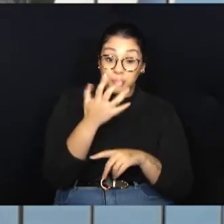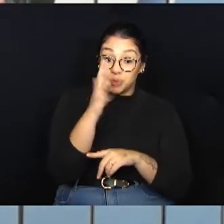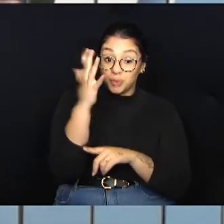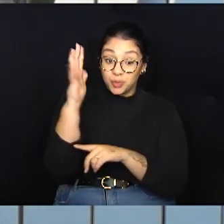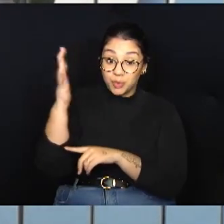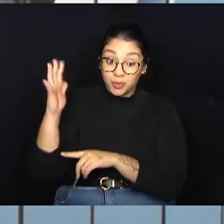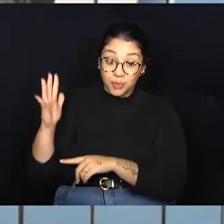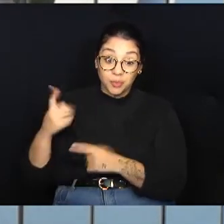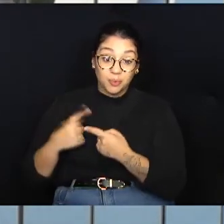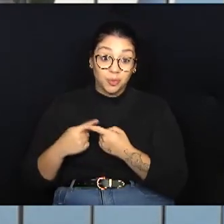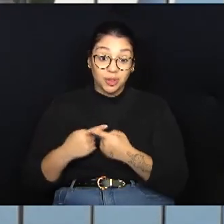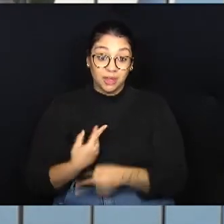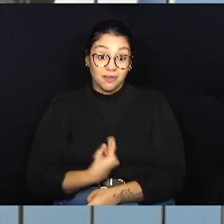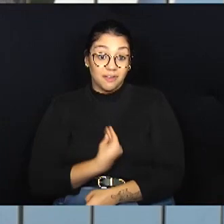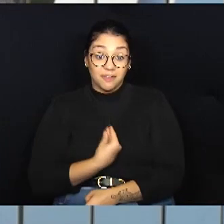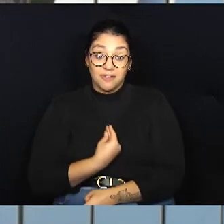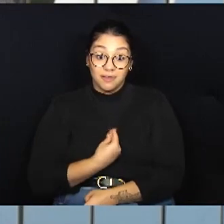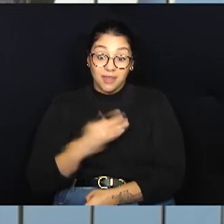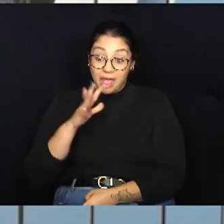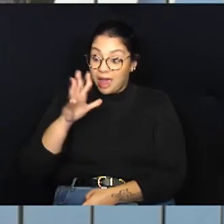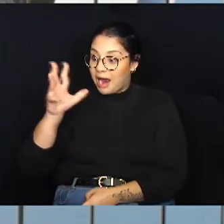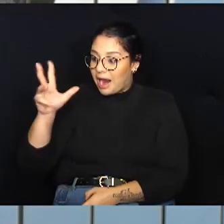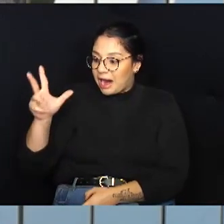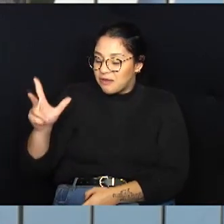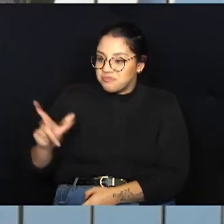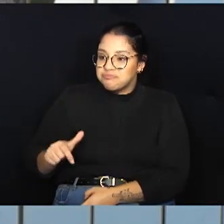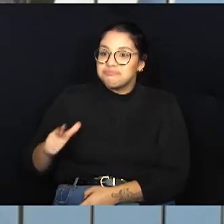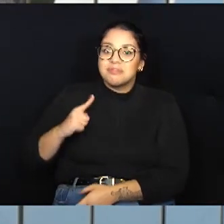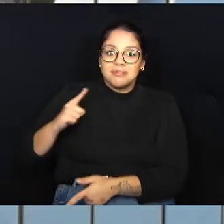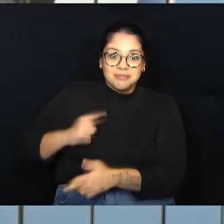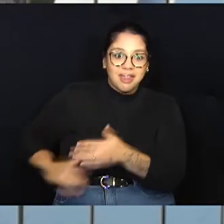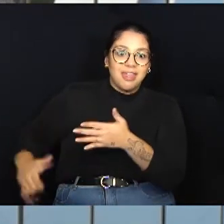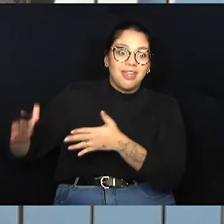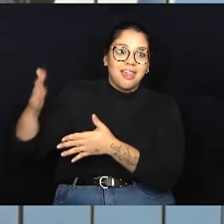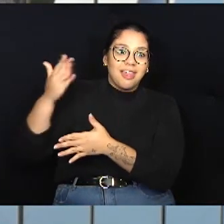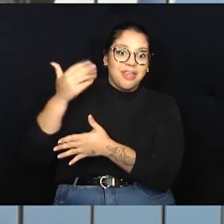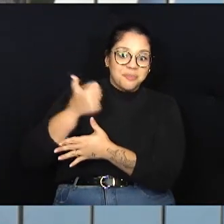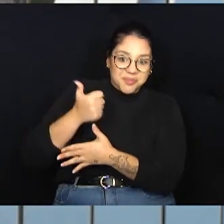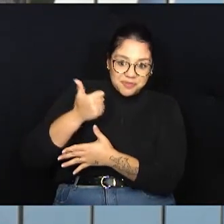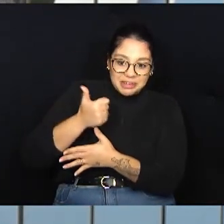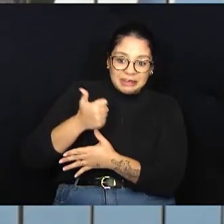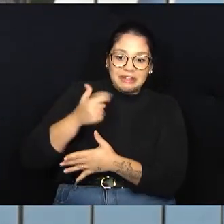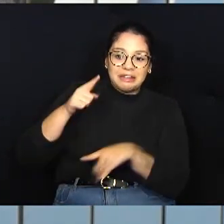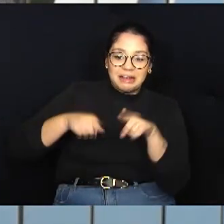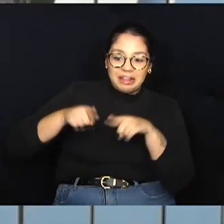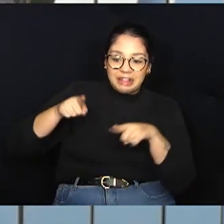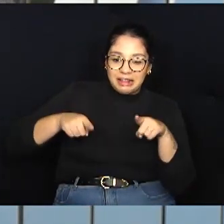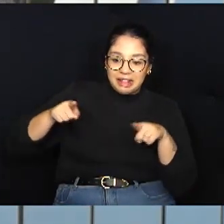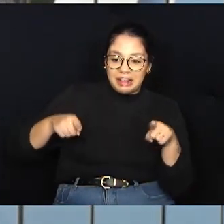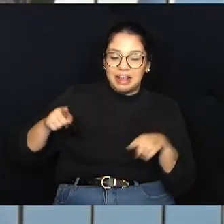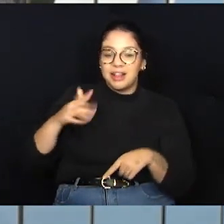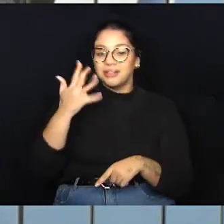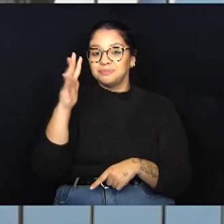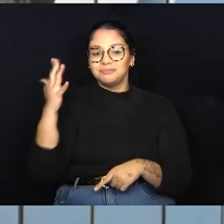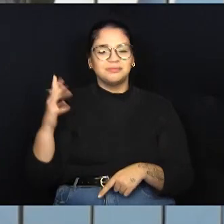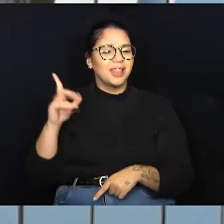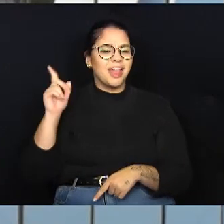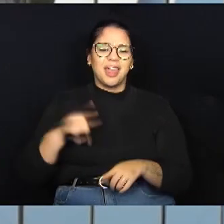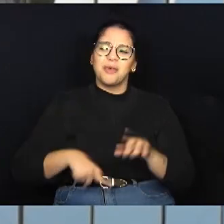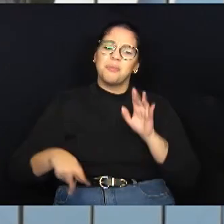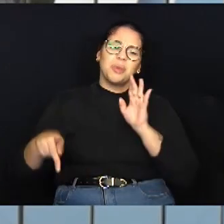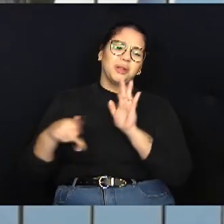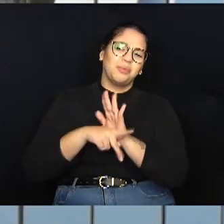basicamente num continente privilegiado, né? Uma diversidade extraordinária. O patrimônio da África é